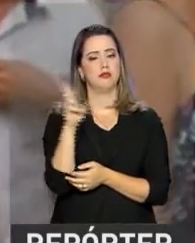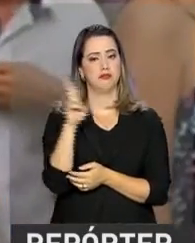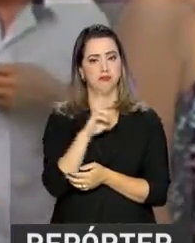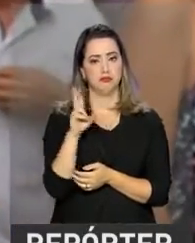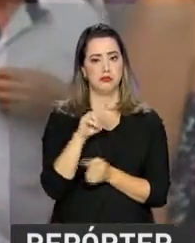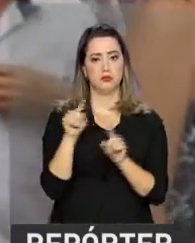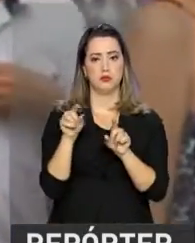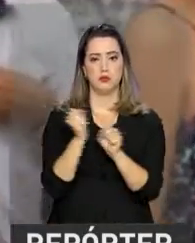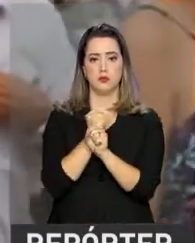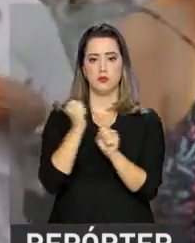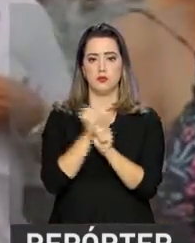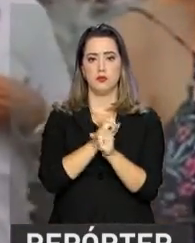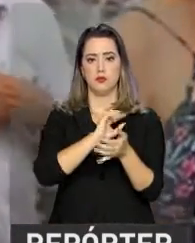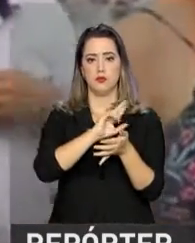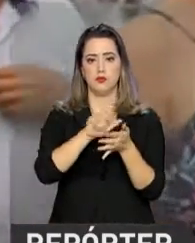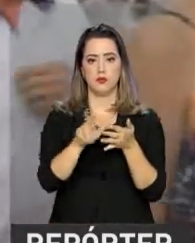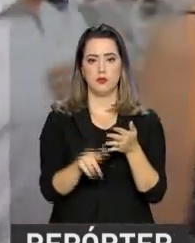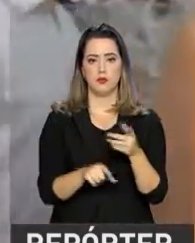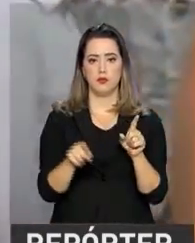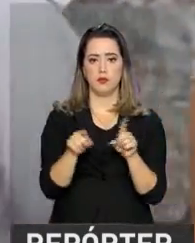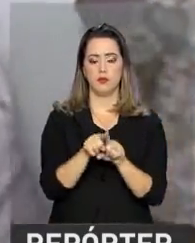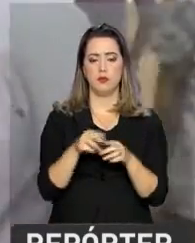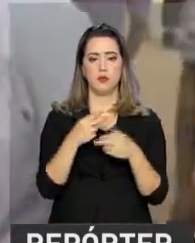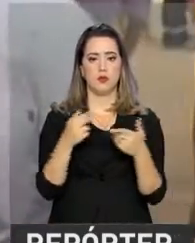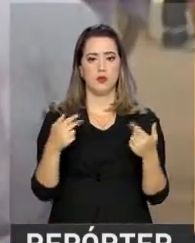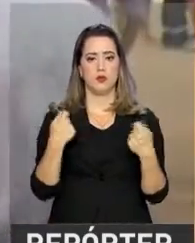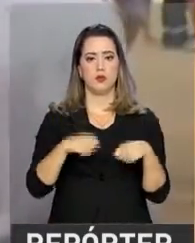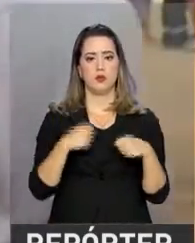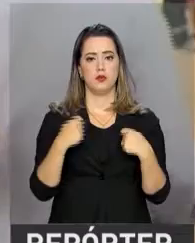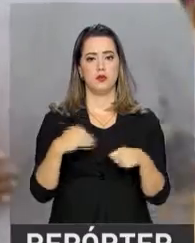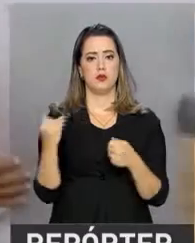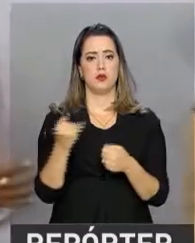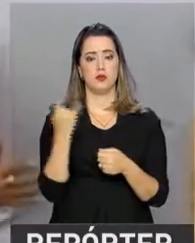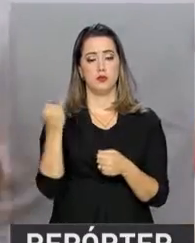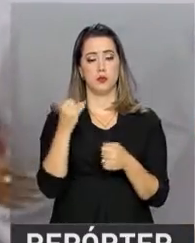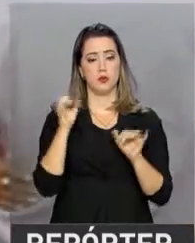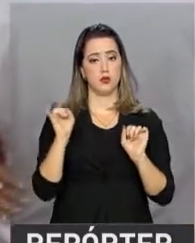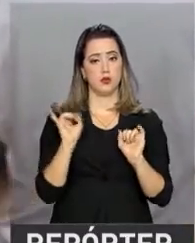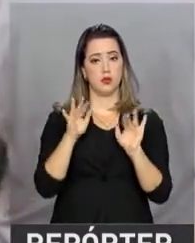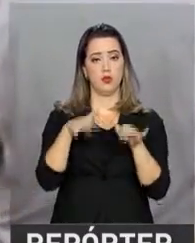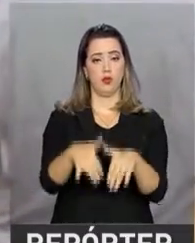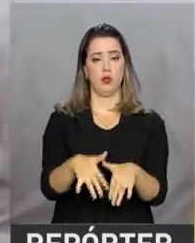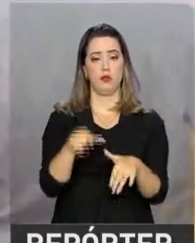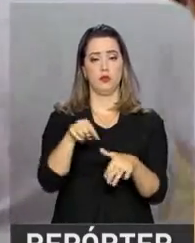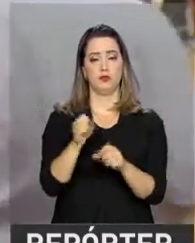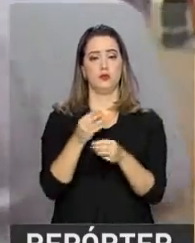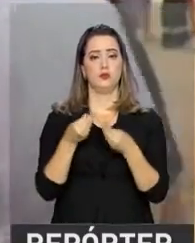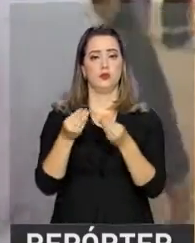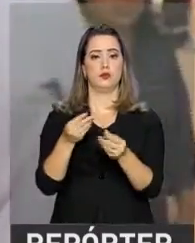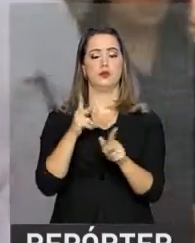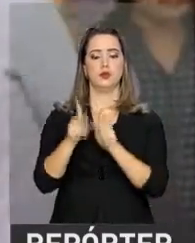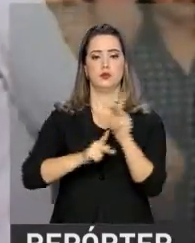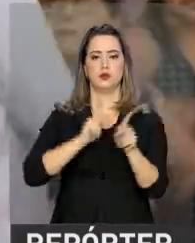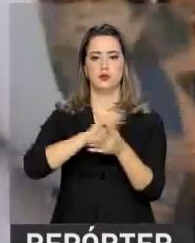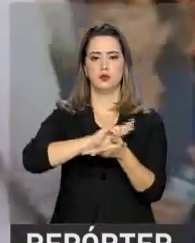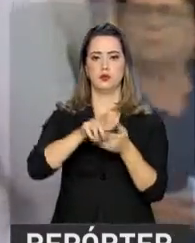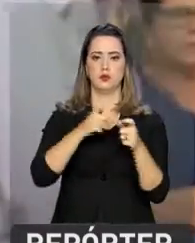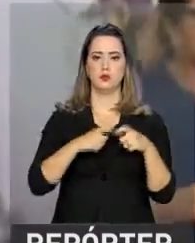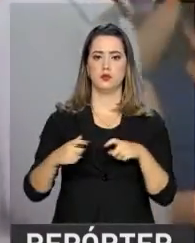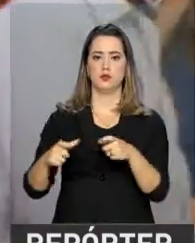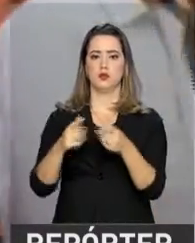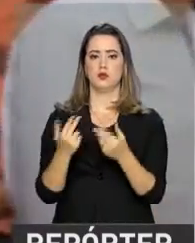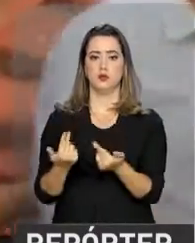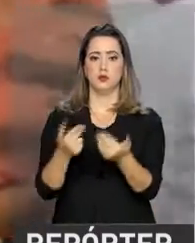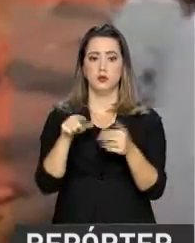R$1,4 bilhão em obras de todas as qualidades que serão concluídas, entregues à população, nas diversas áreas, como